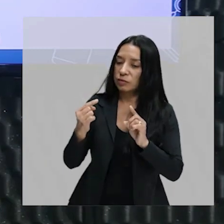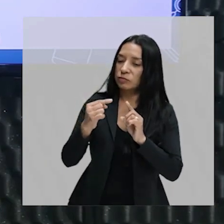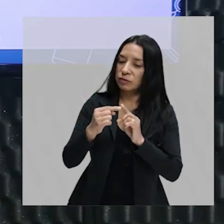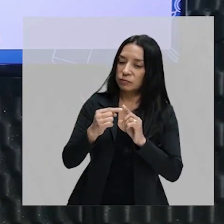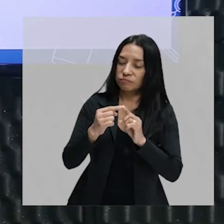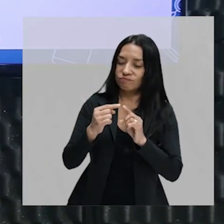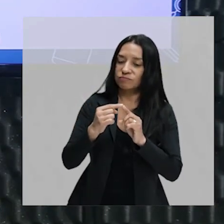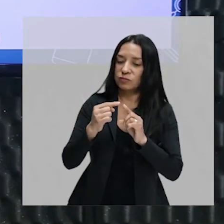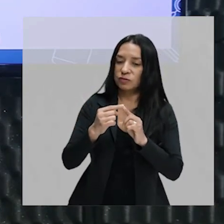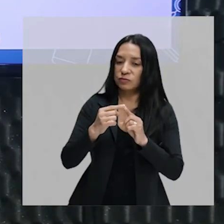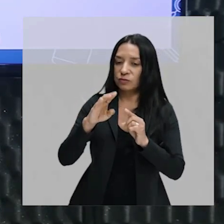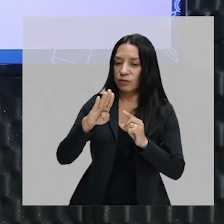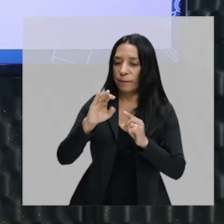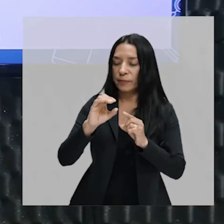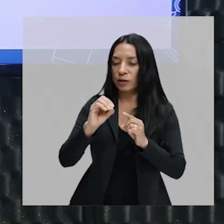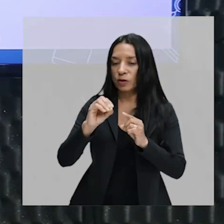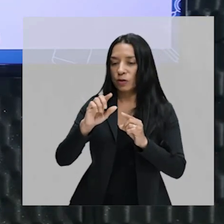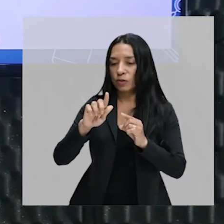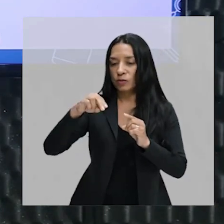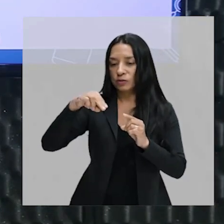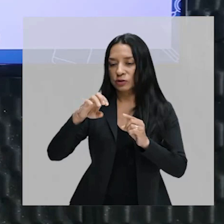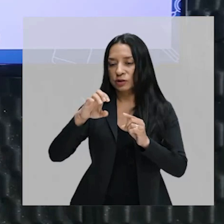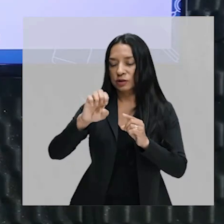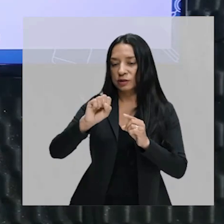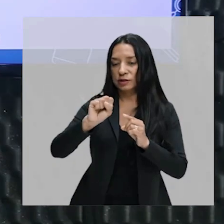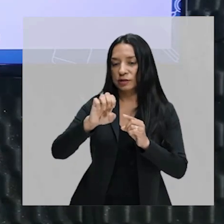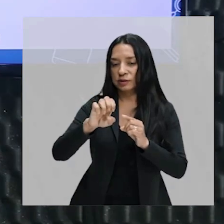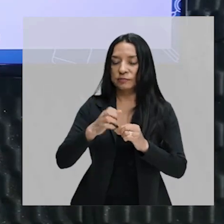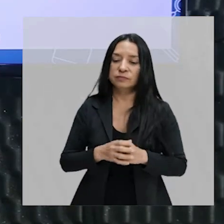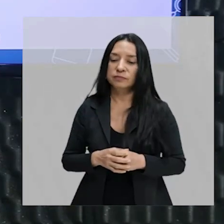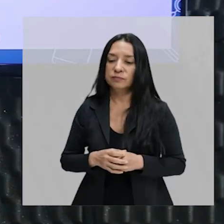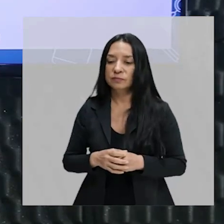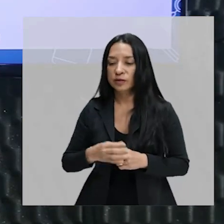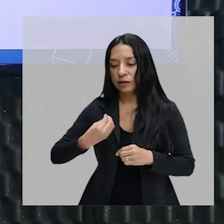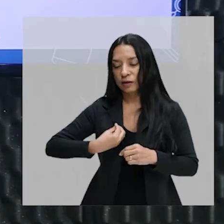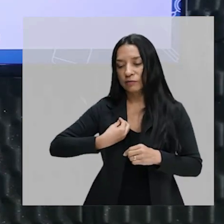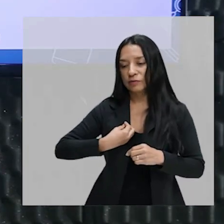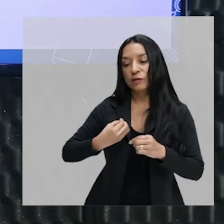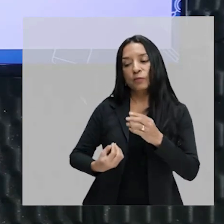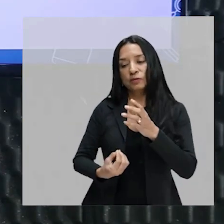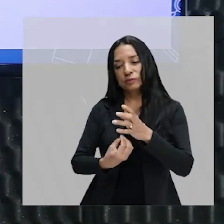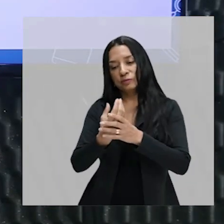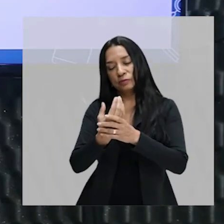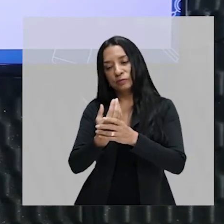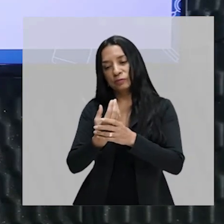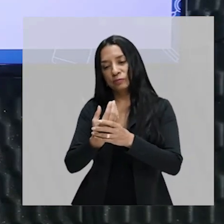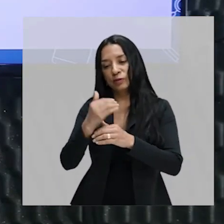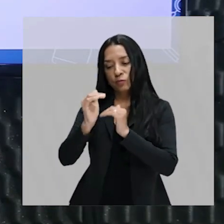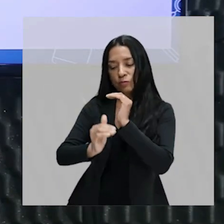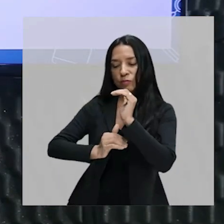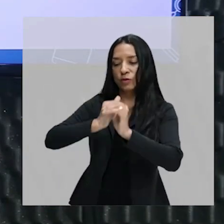os seres vivos só podem ser originados por pelo processo de reprodução dos seres vivos